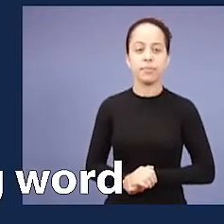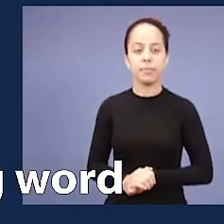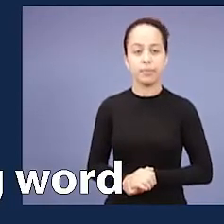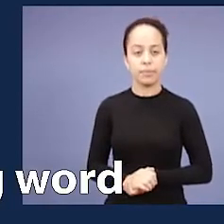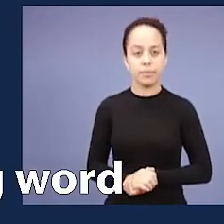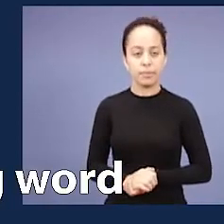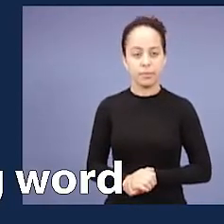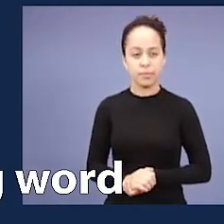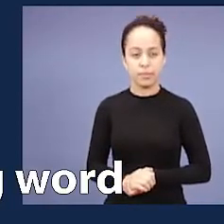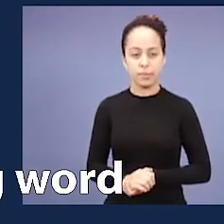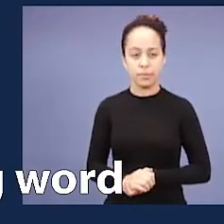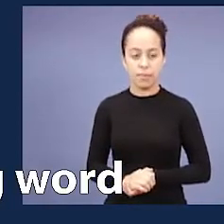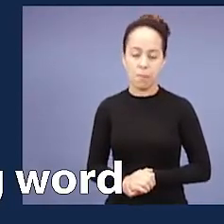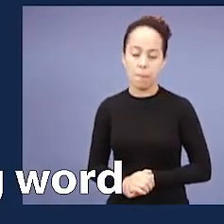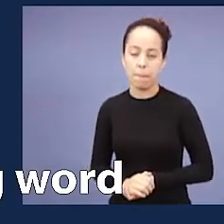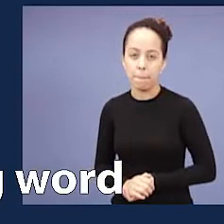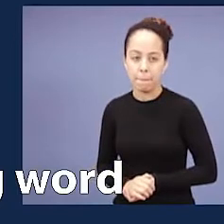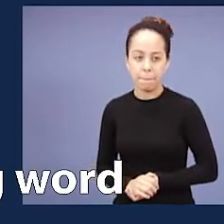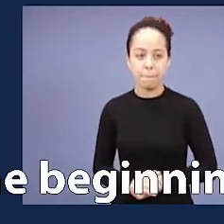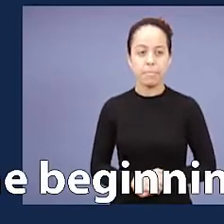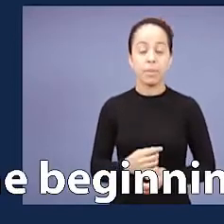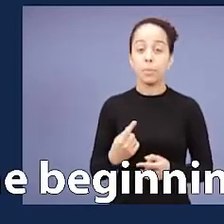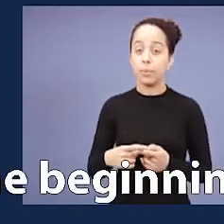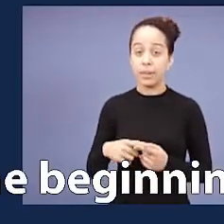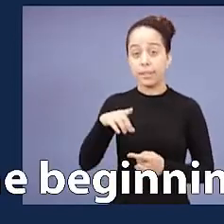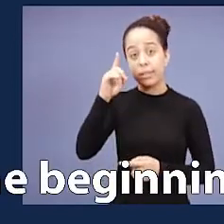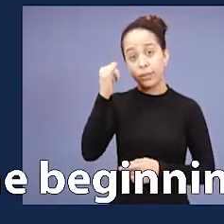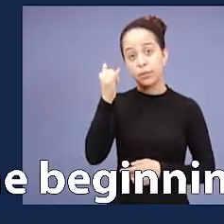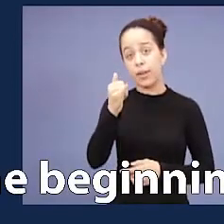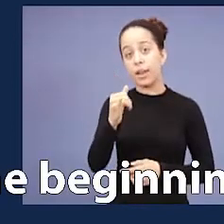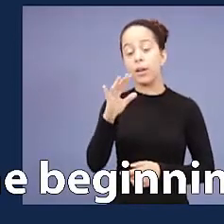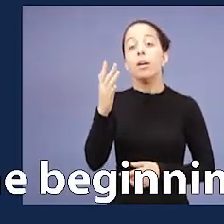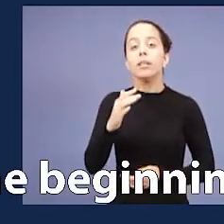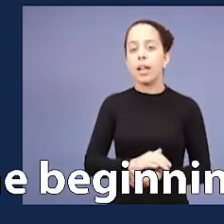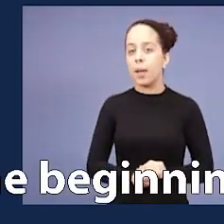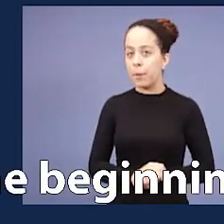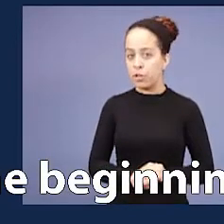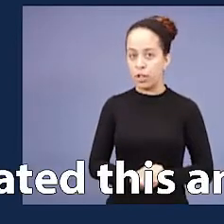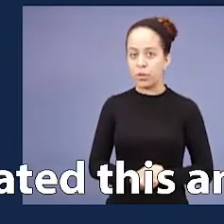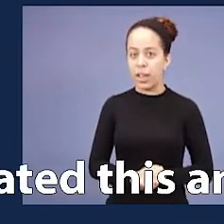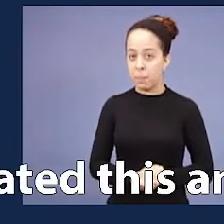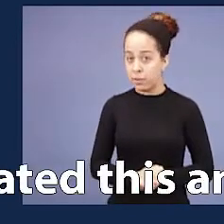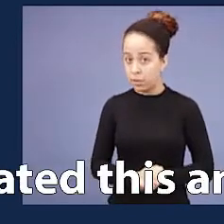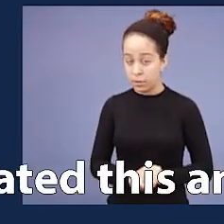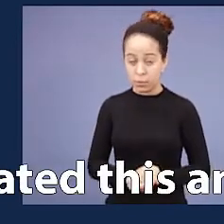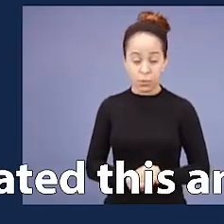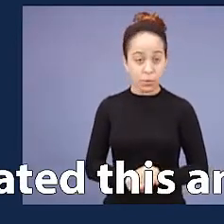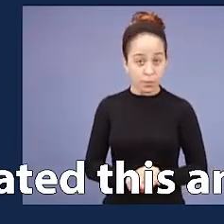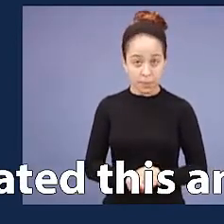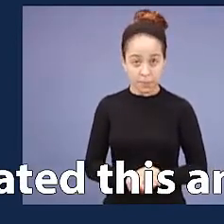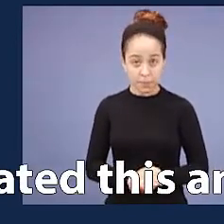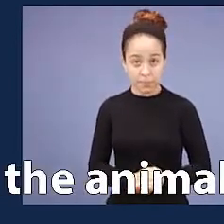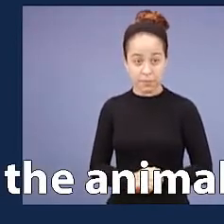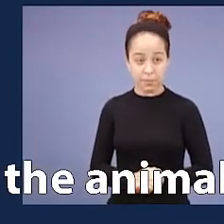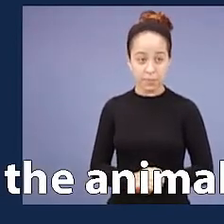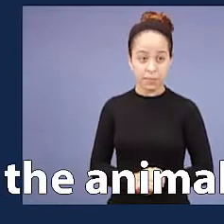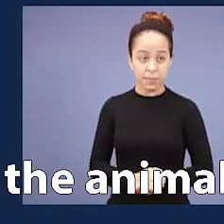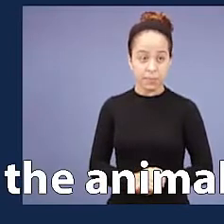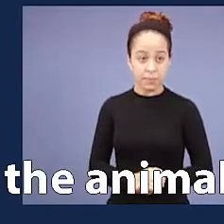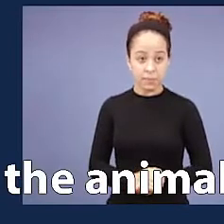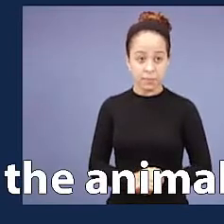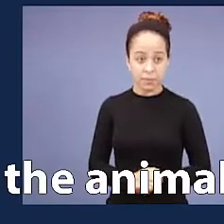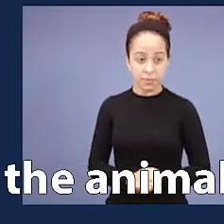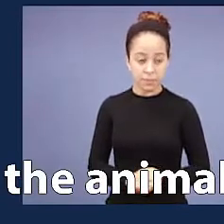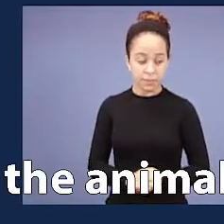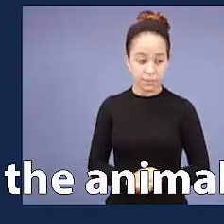decorrentes da sua palavra bíblia nas mãos a coisa mais bonita no princípio eu deus seus até e criou isso e criou